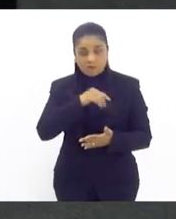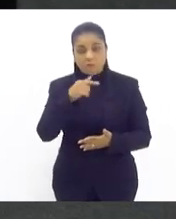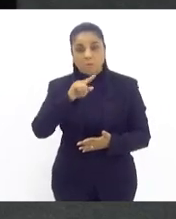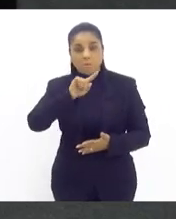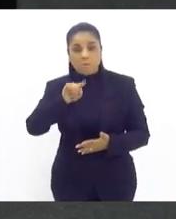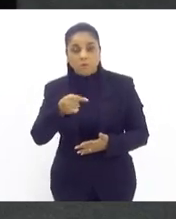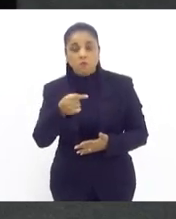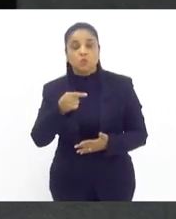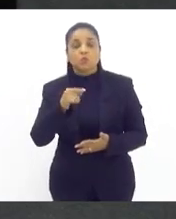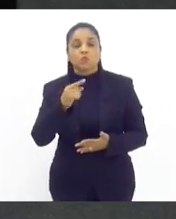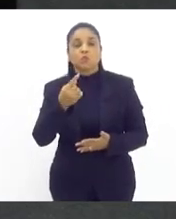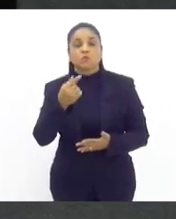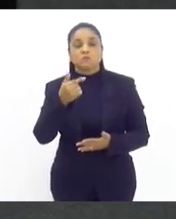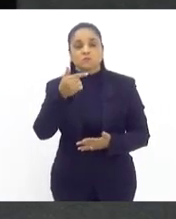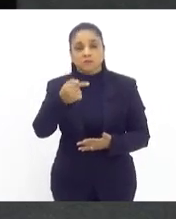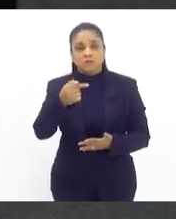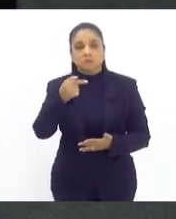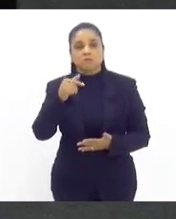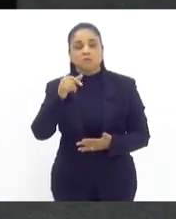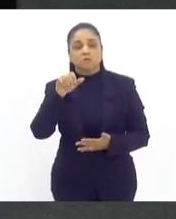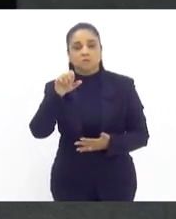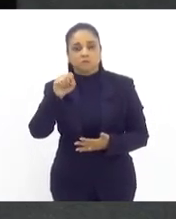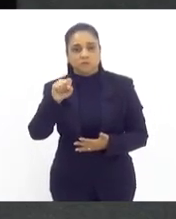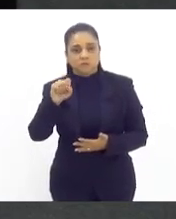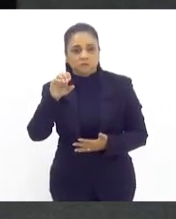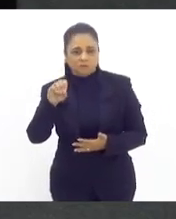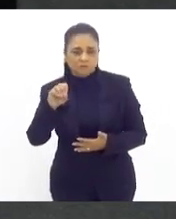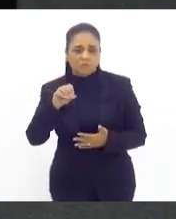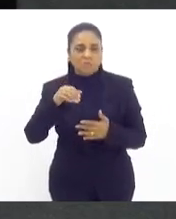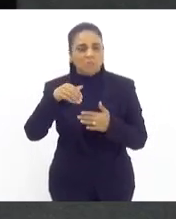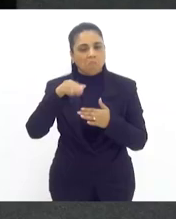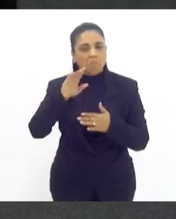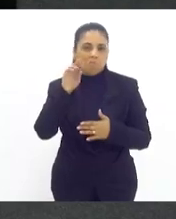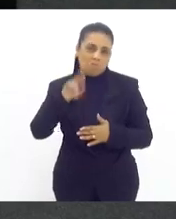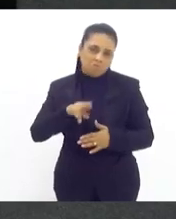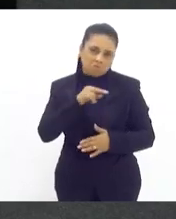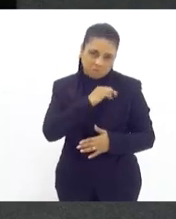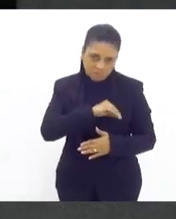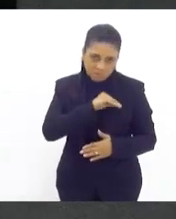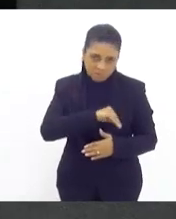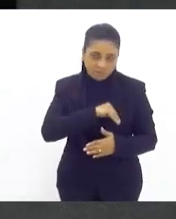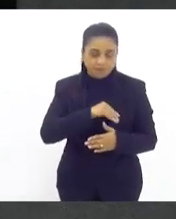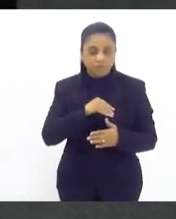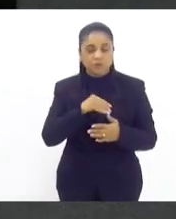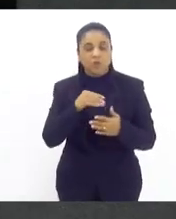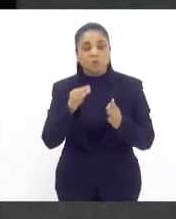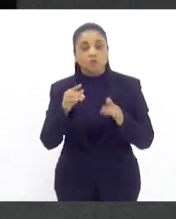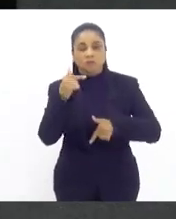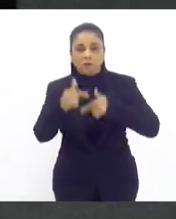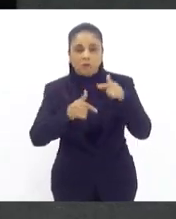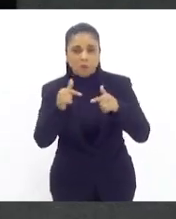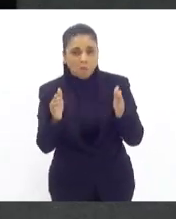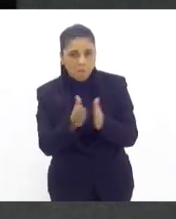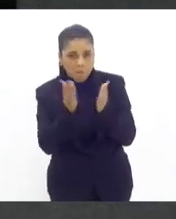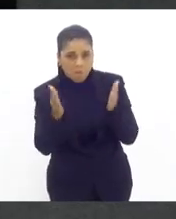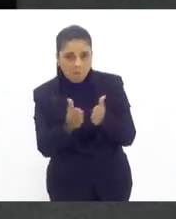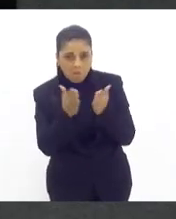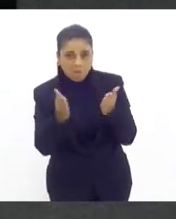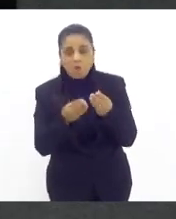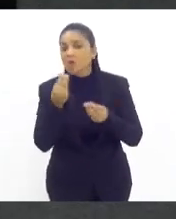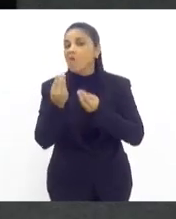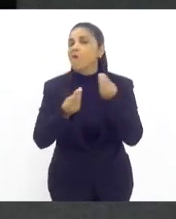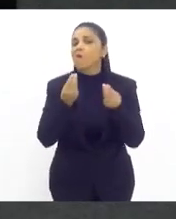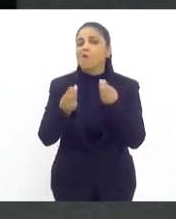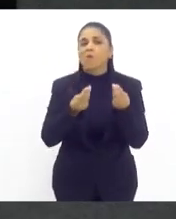mais ou menos de um pouquinho mais de 1.400 então o trabalhadores empobrecidos não conseguem fazer